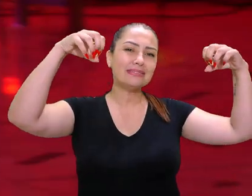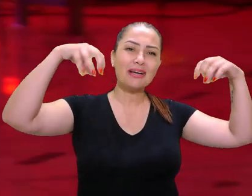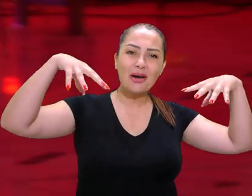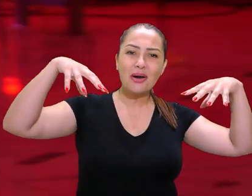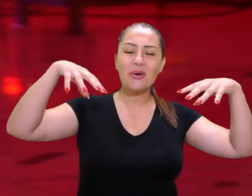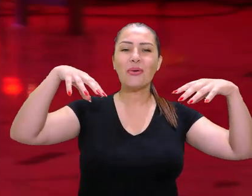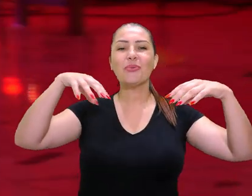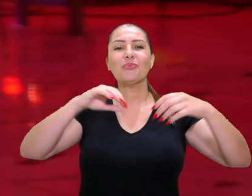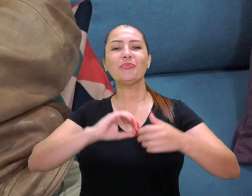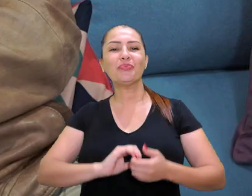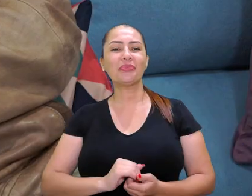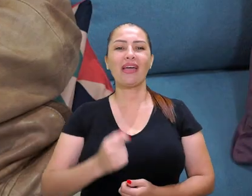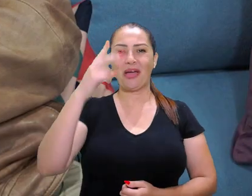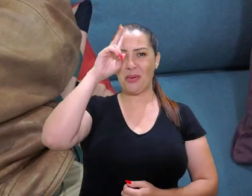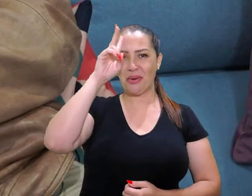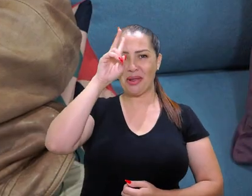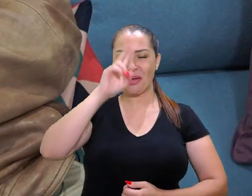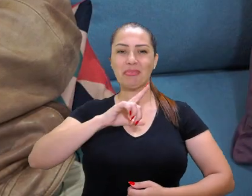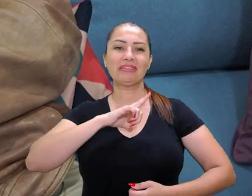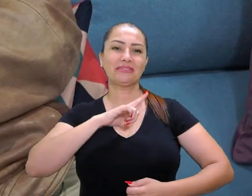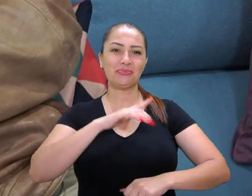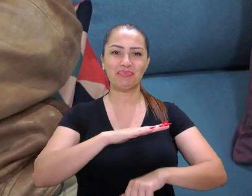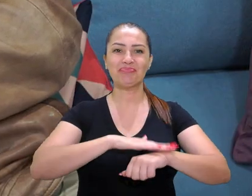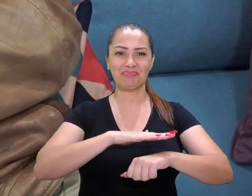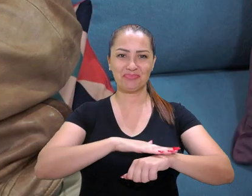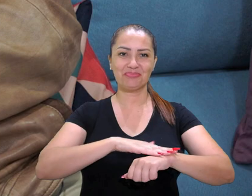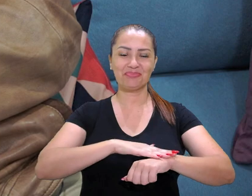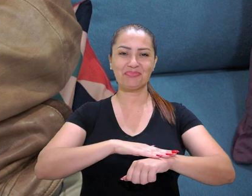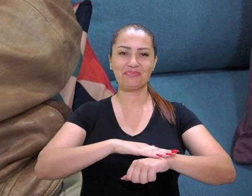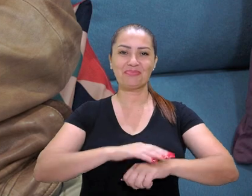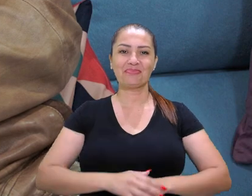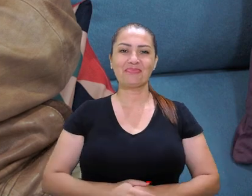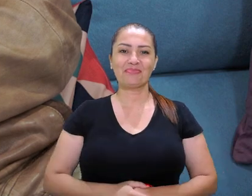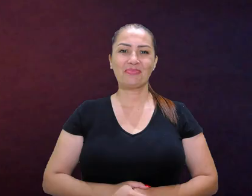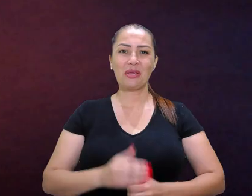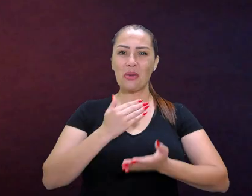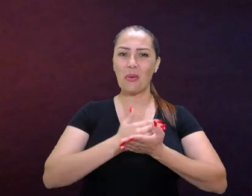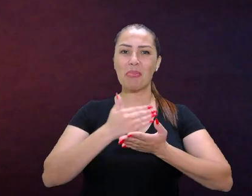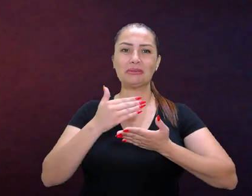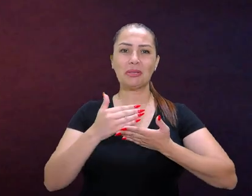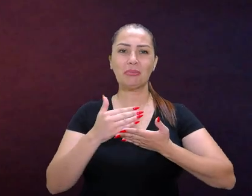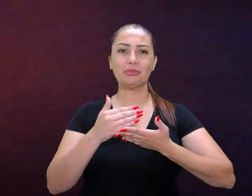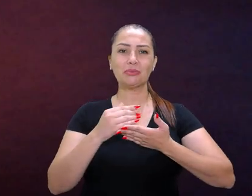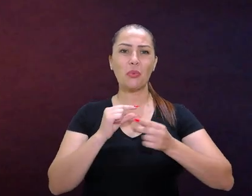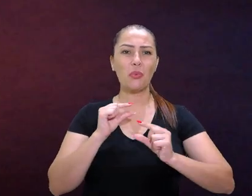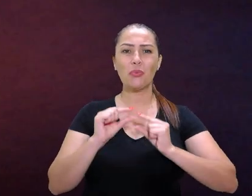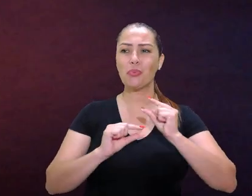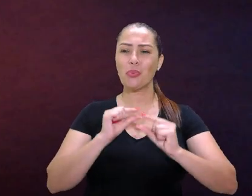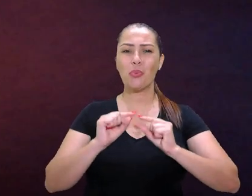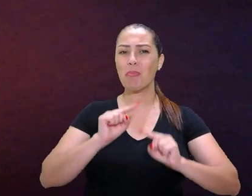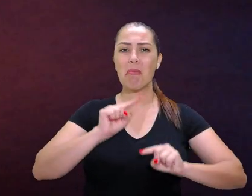iluminação. Eu lembro que num período nós iniciamos com poucos